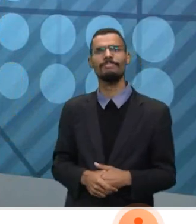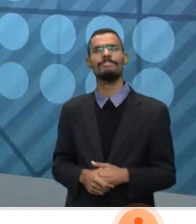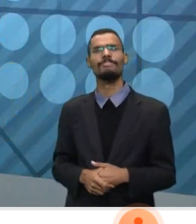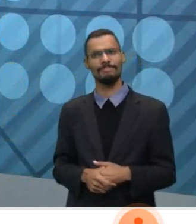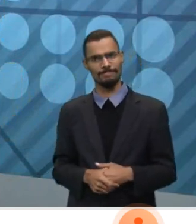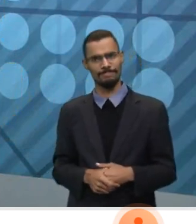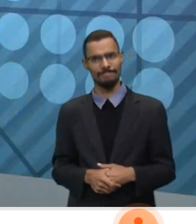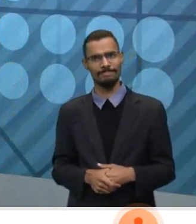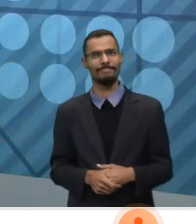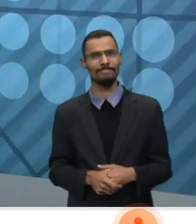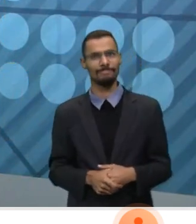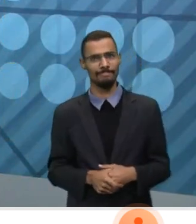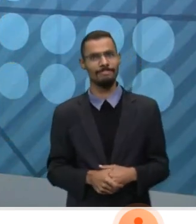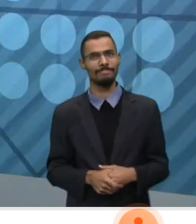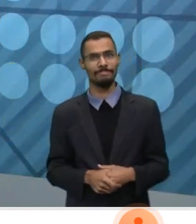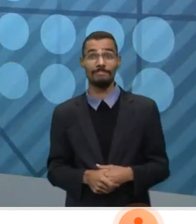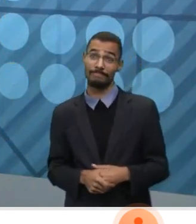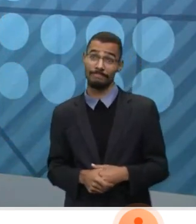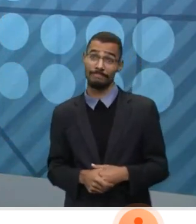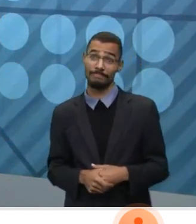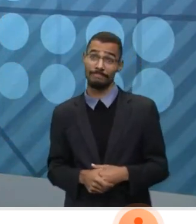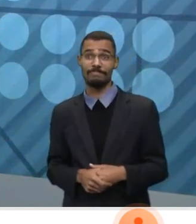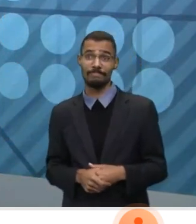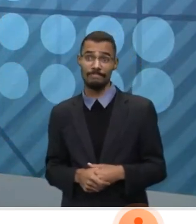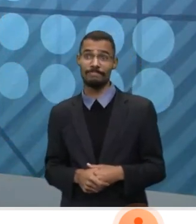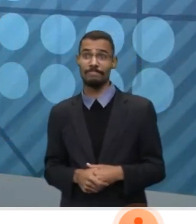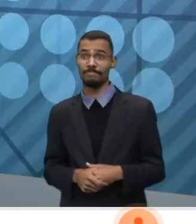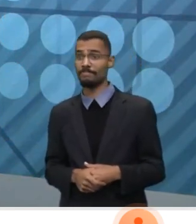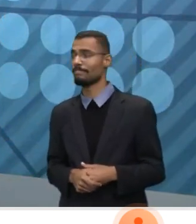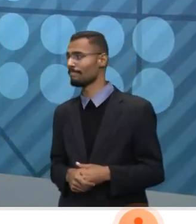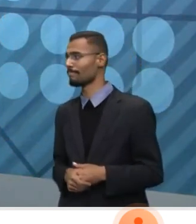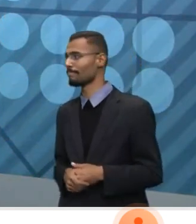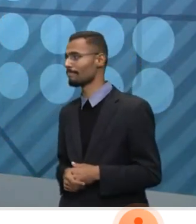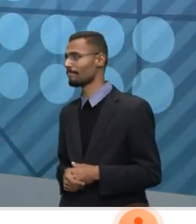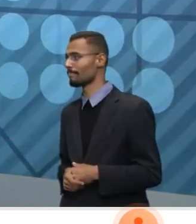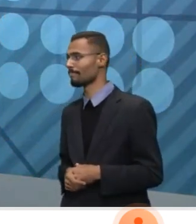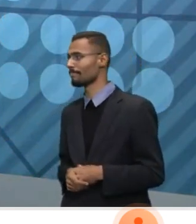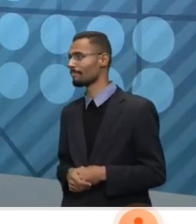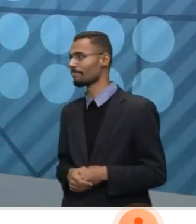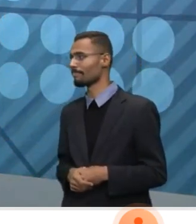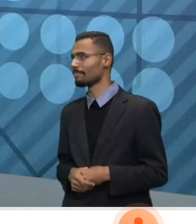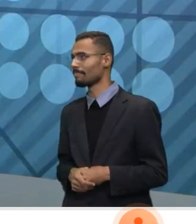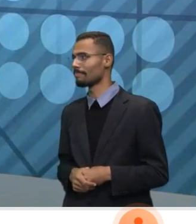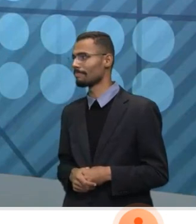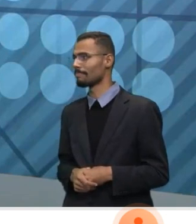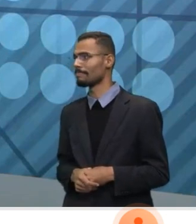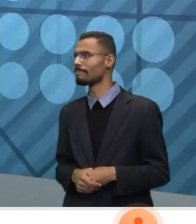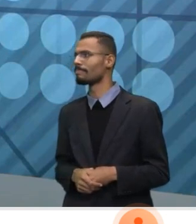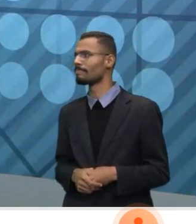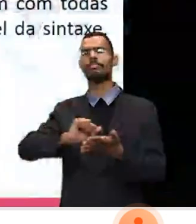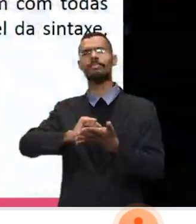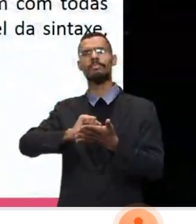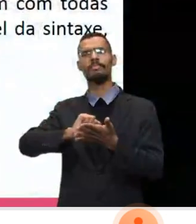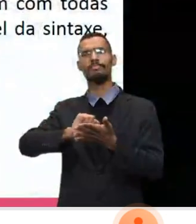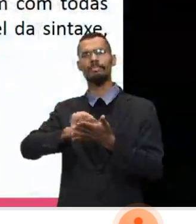Onde trabalha. Pode ser também sujeito, verbo e objeto. Os classificadores. Lá no